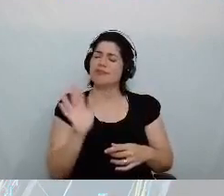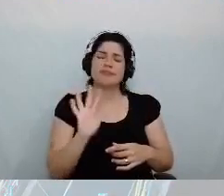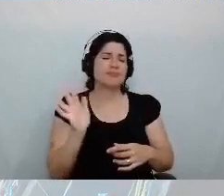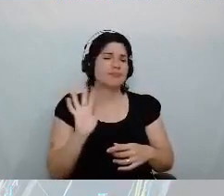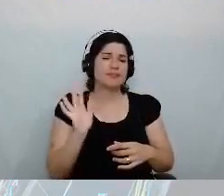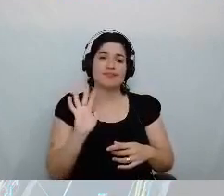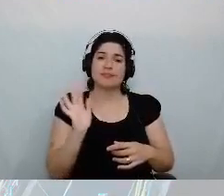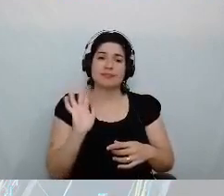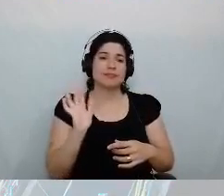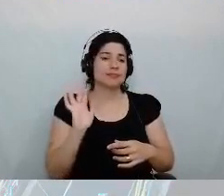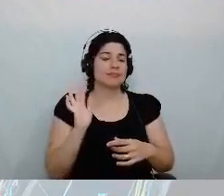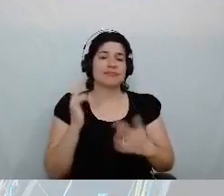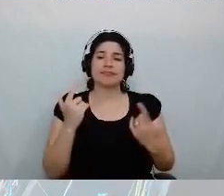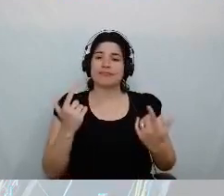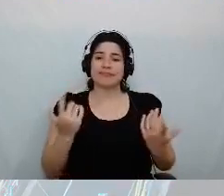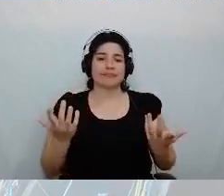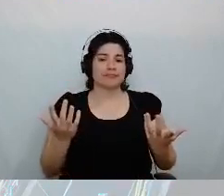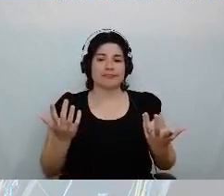Não tem rapport.